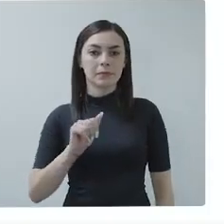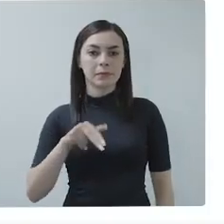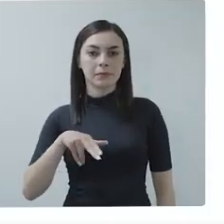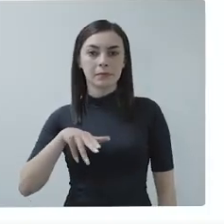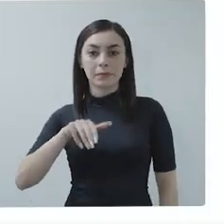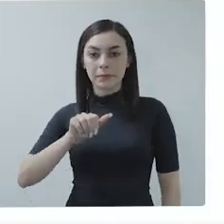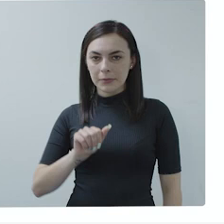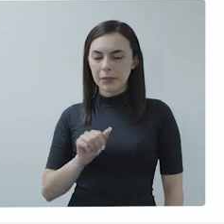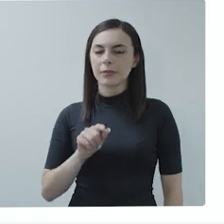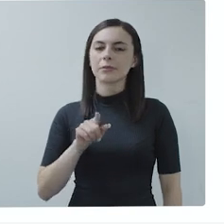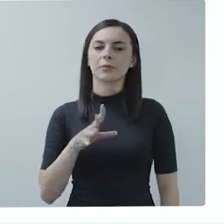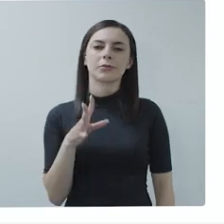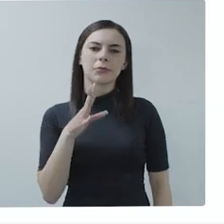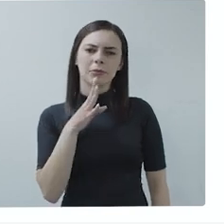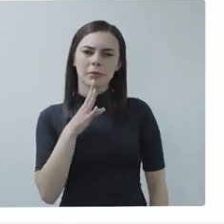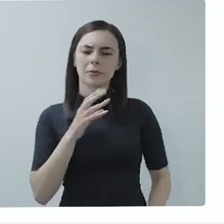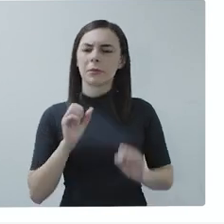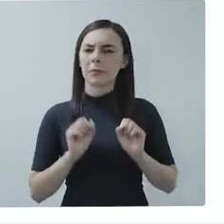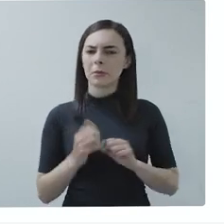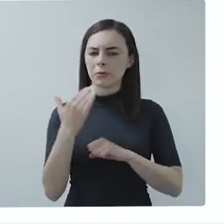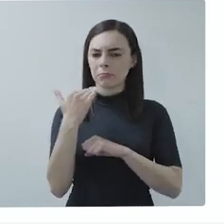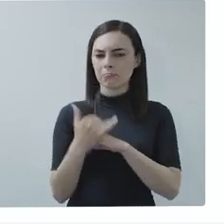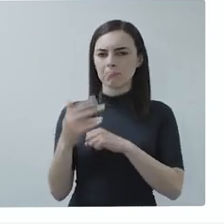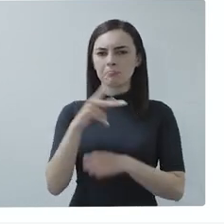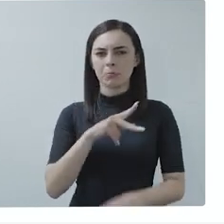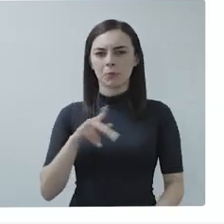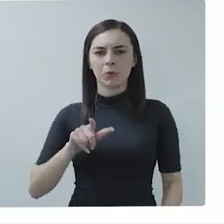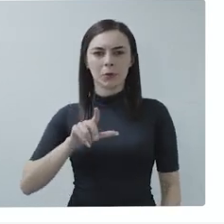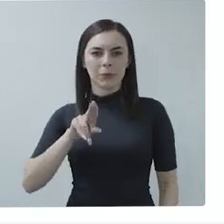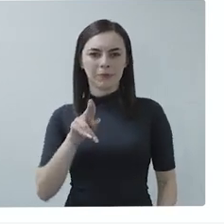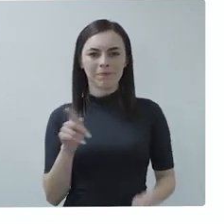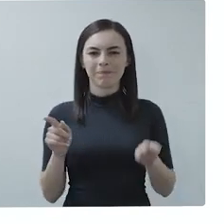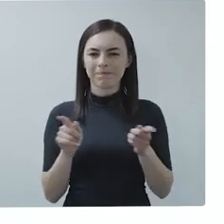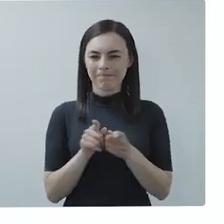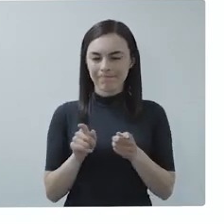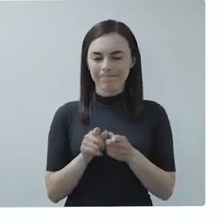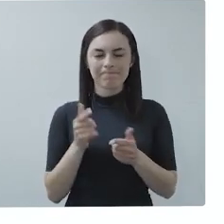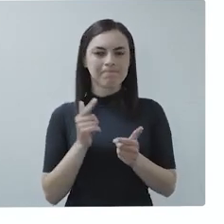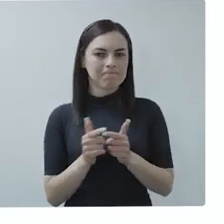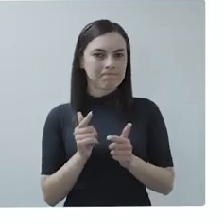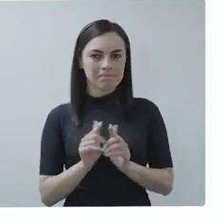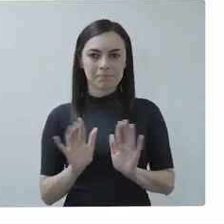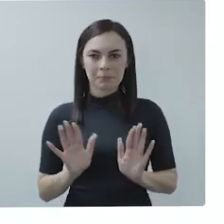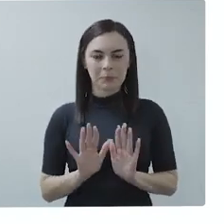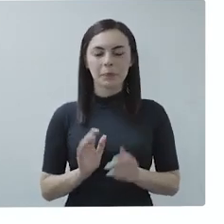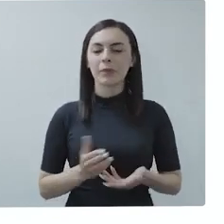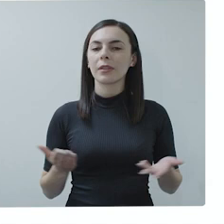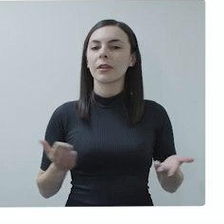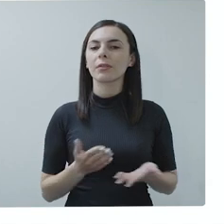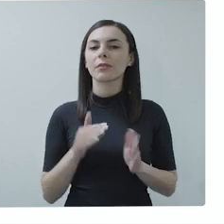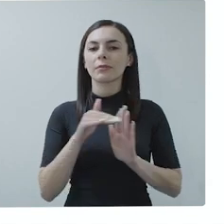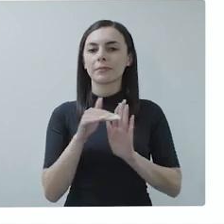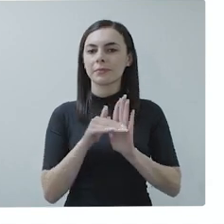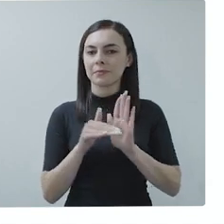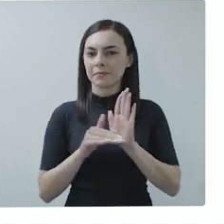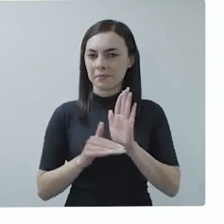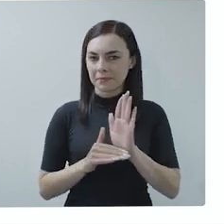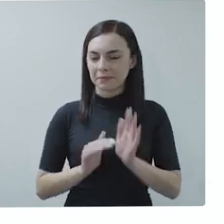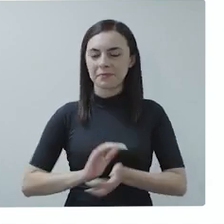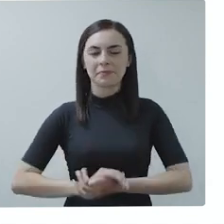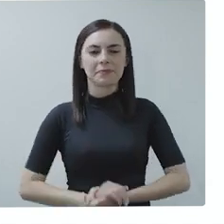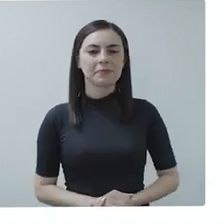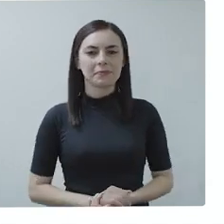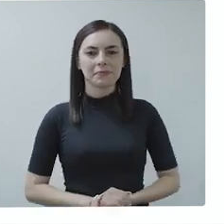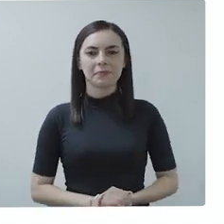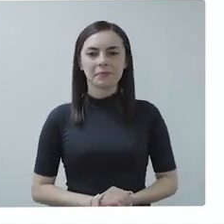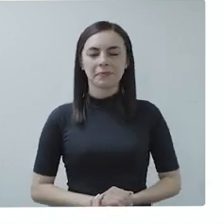me conhecem, podem me chamar de professora Lu, sem problema nenhum, né? E agora a gente vai para a nossa rotina de hoje. Então